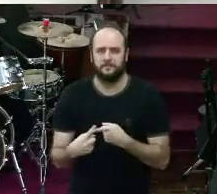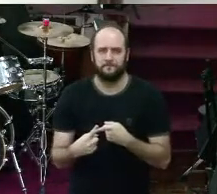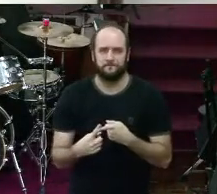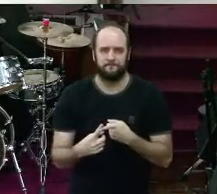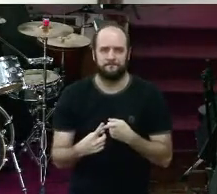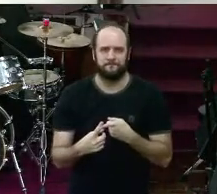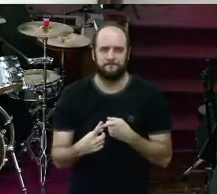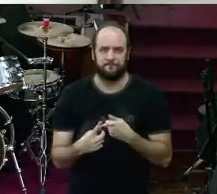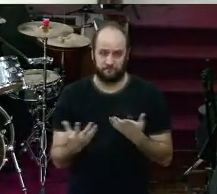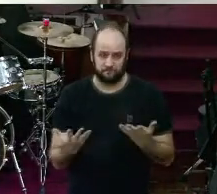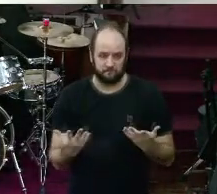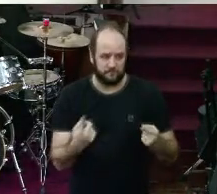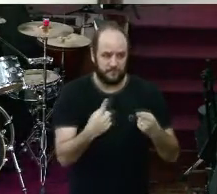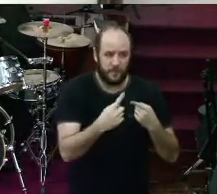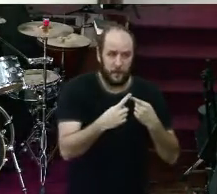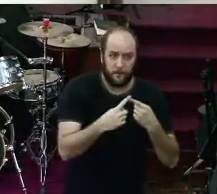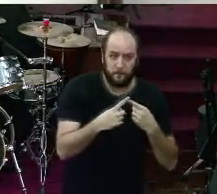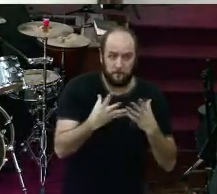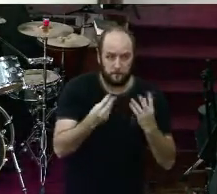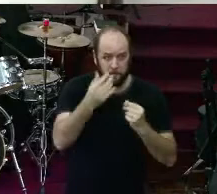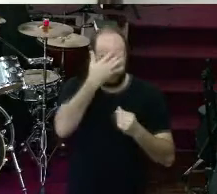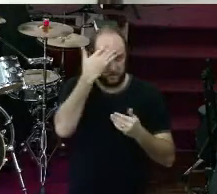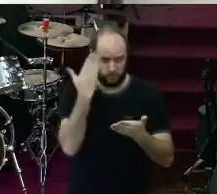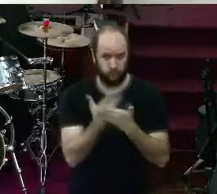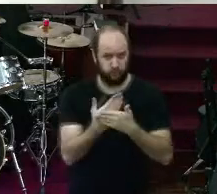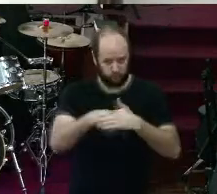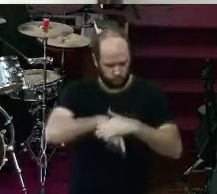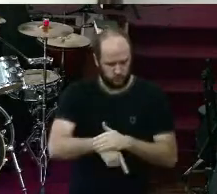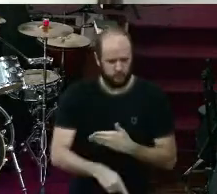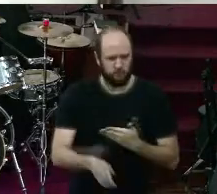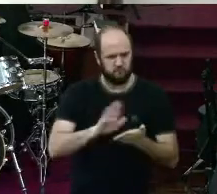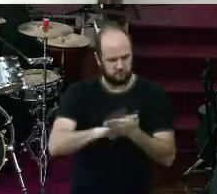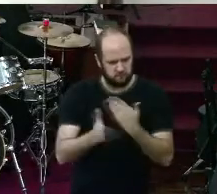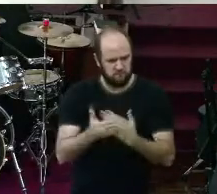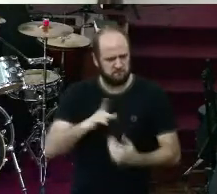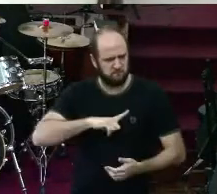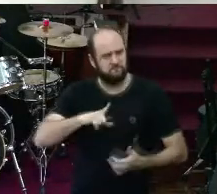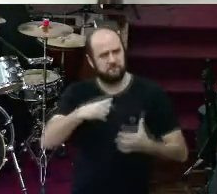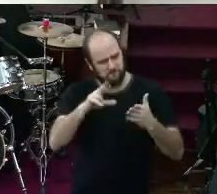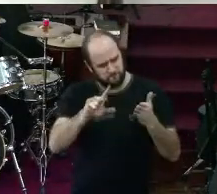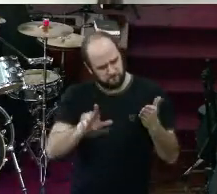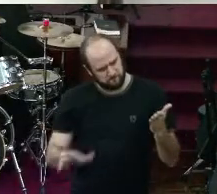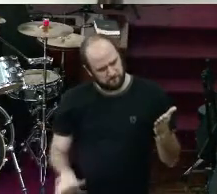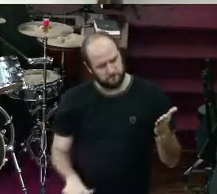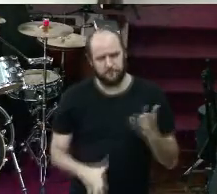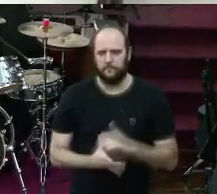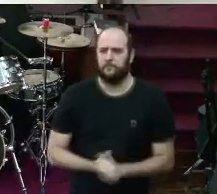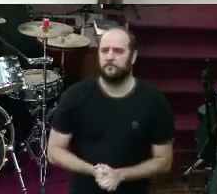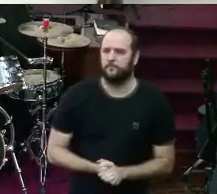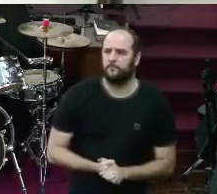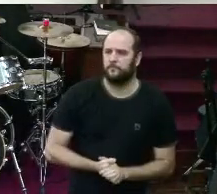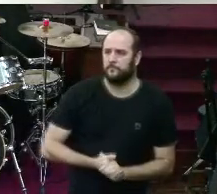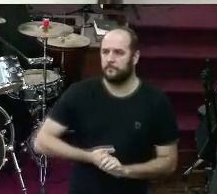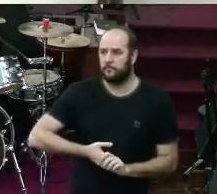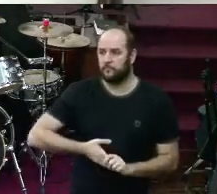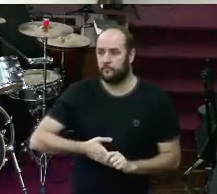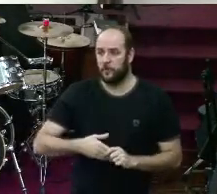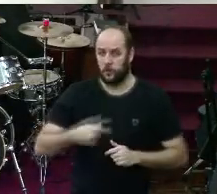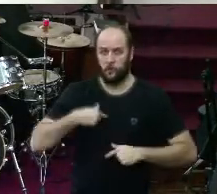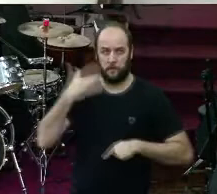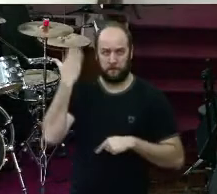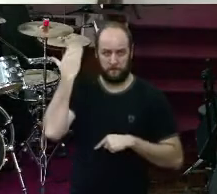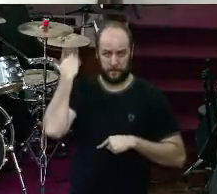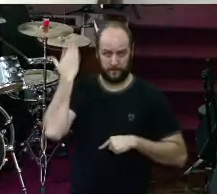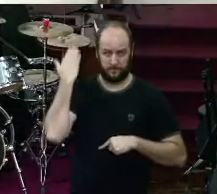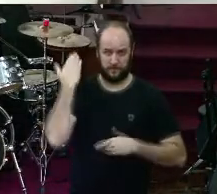do chamado. Muitos estudiosos têm várias interpretações para isso. Desde os dias em que eu estava estudando no seminário,